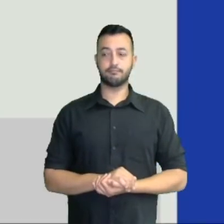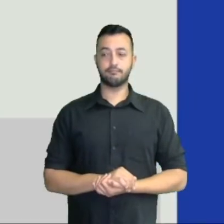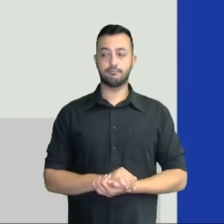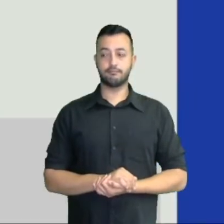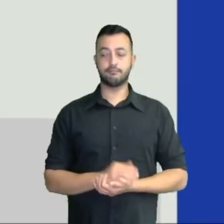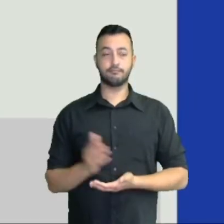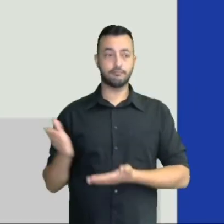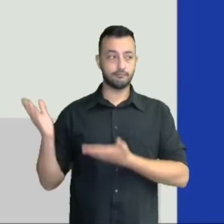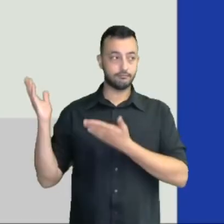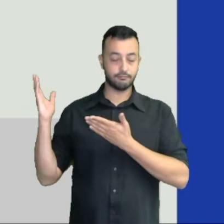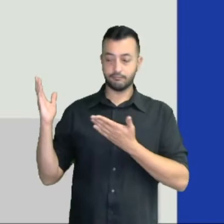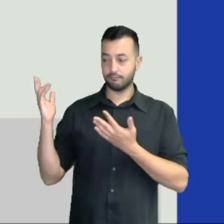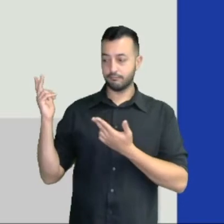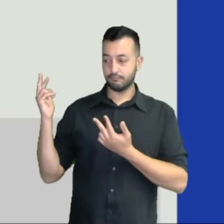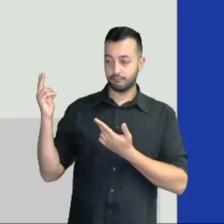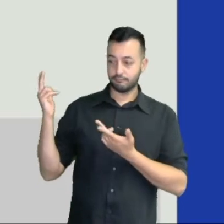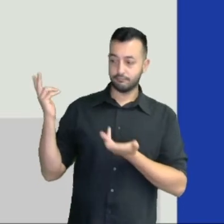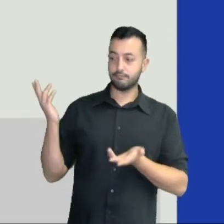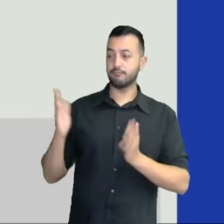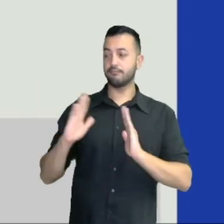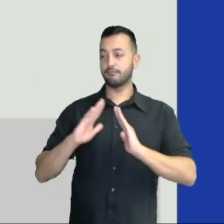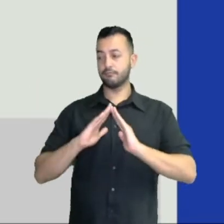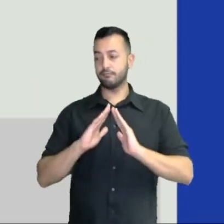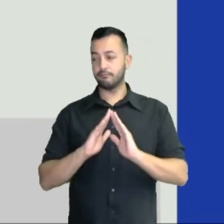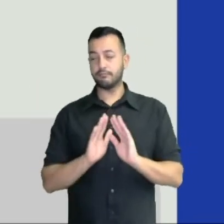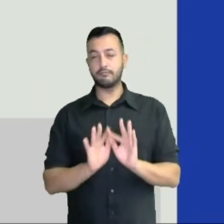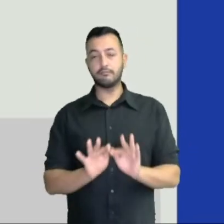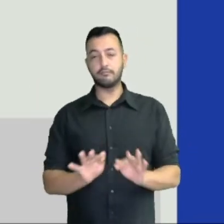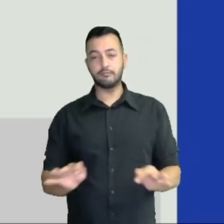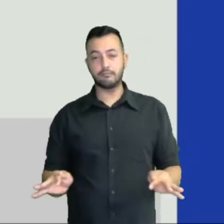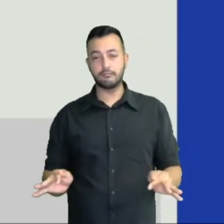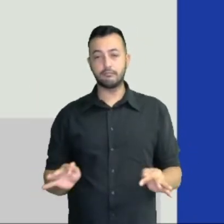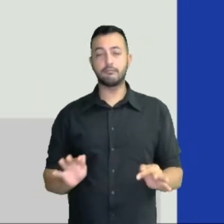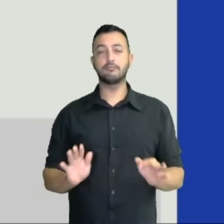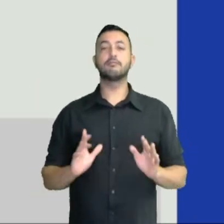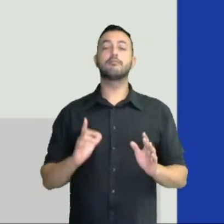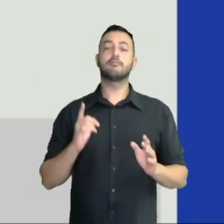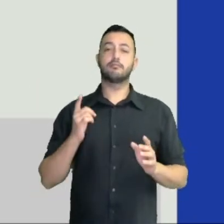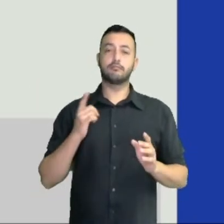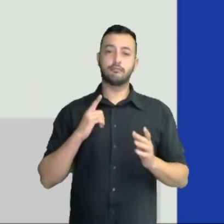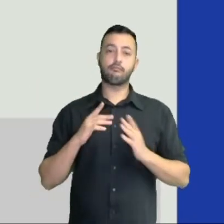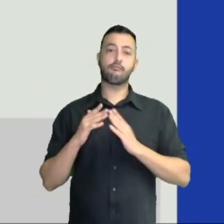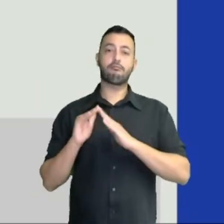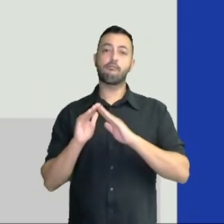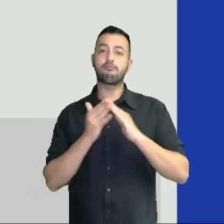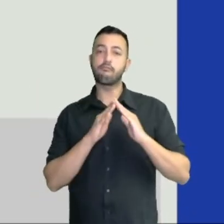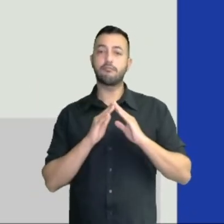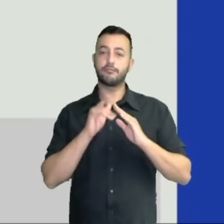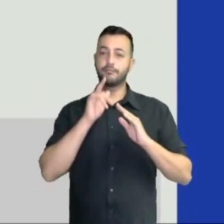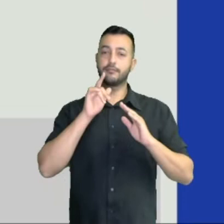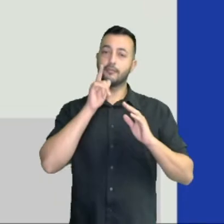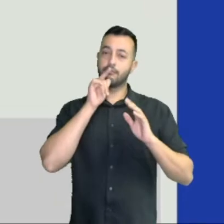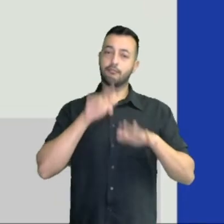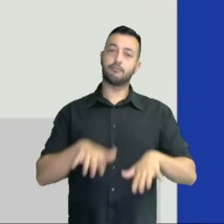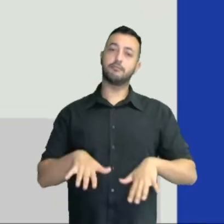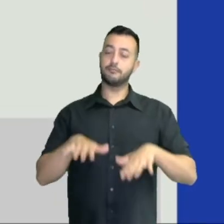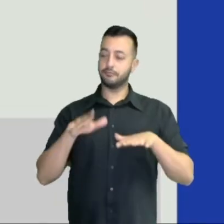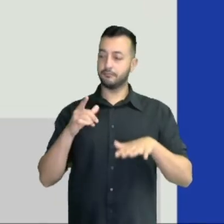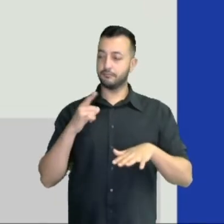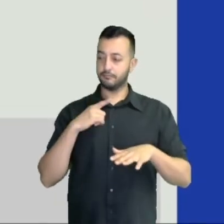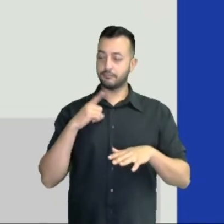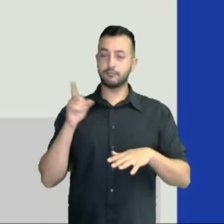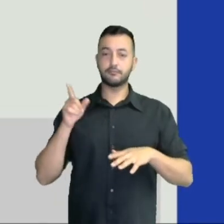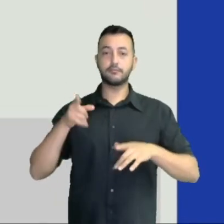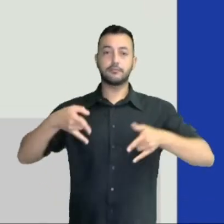Como essas aqui, né? Que são habitações precárias, muito conhecida como favelas, alagados, zona de risco. Aqui tem uma foto